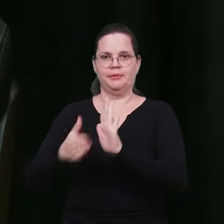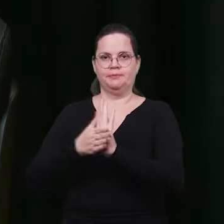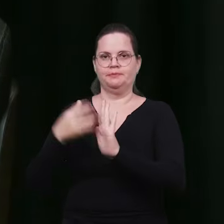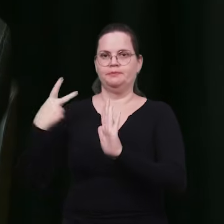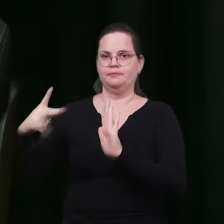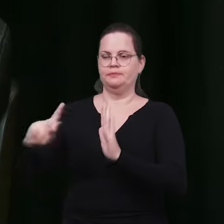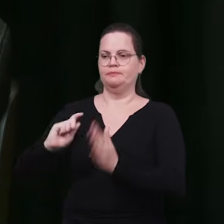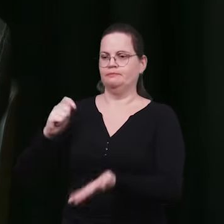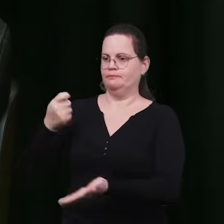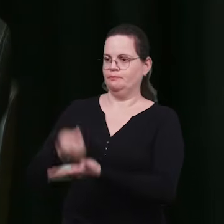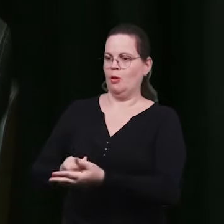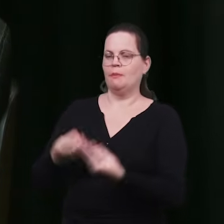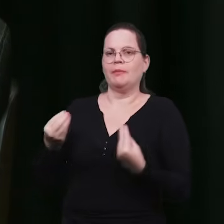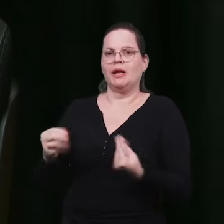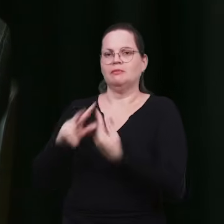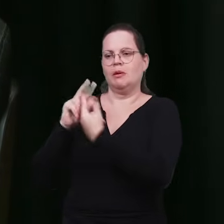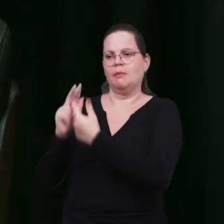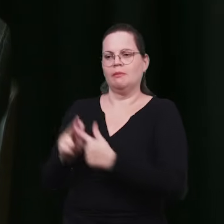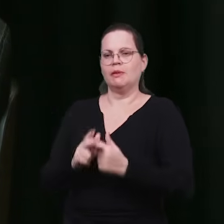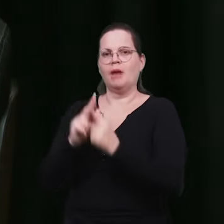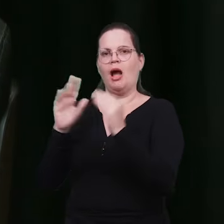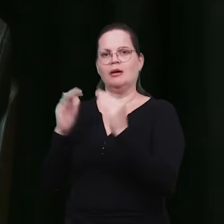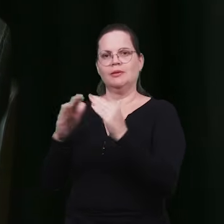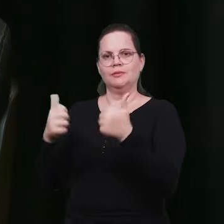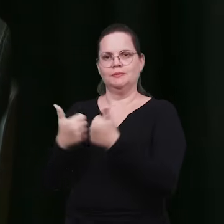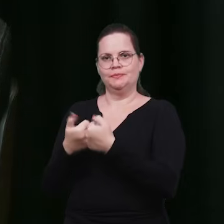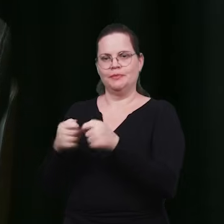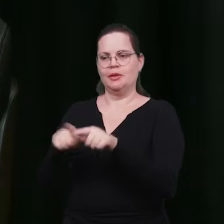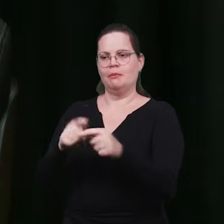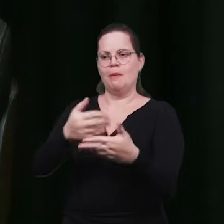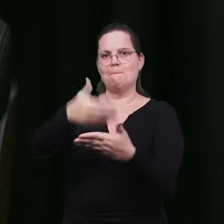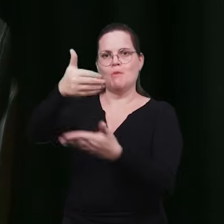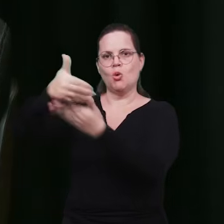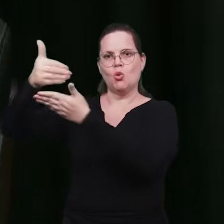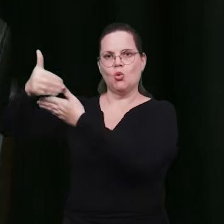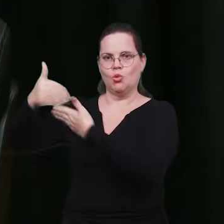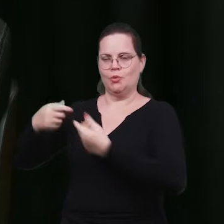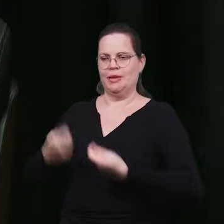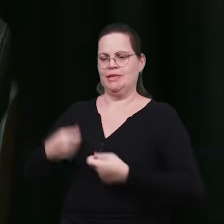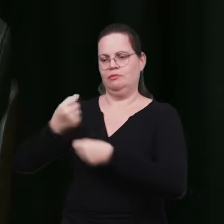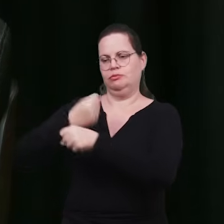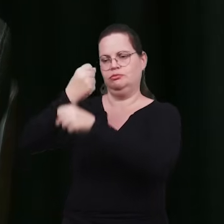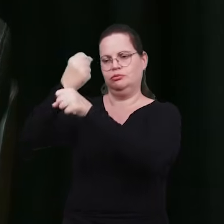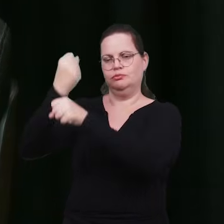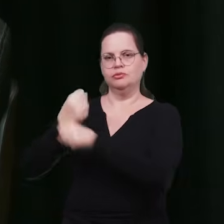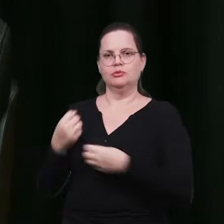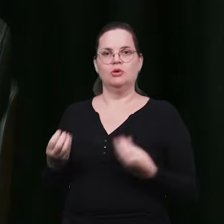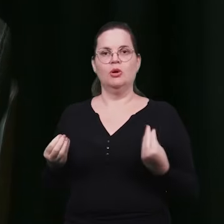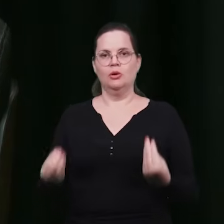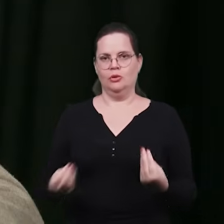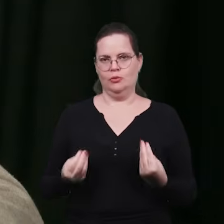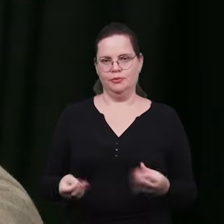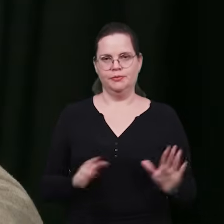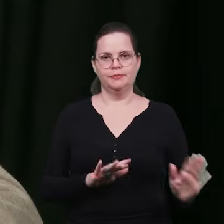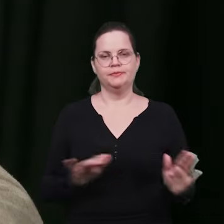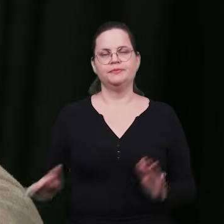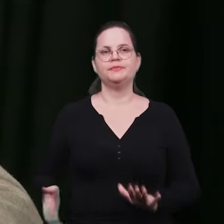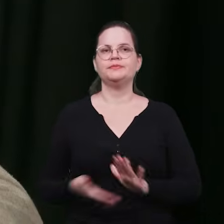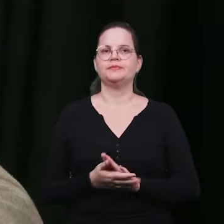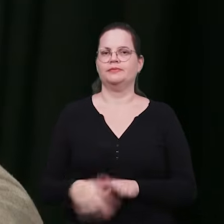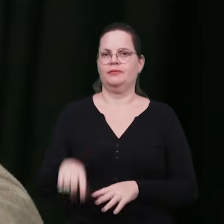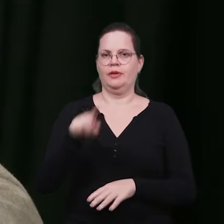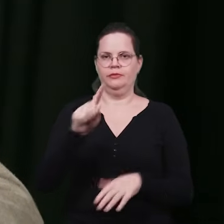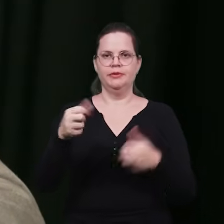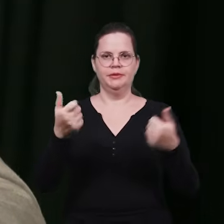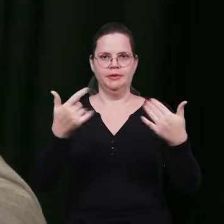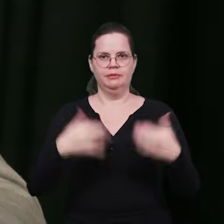essa reconstrução do templo, dos muros ali no meio do povo? Isso. Você mencionou a respeito do cativeiro